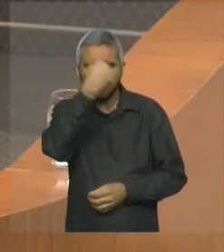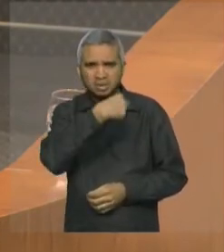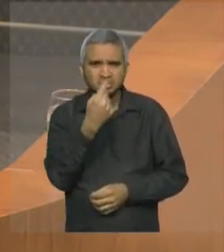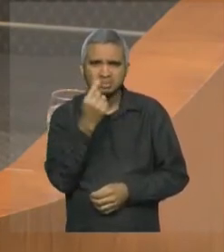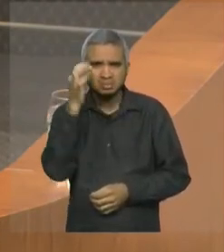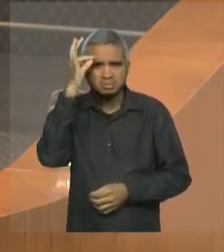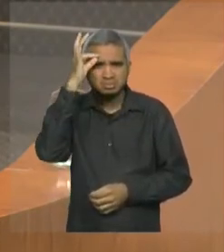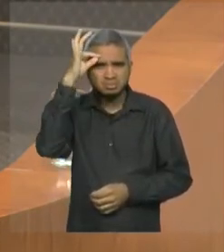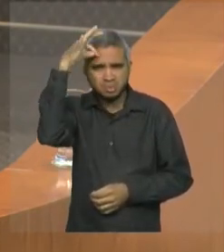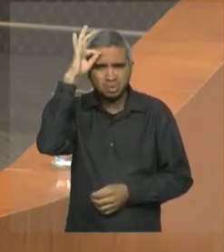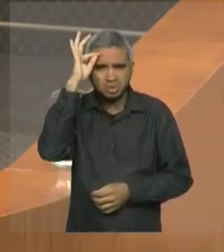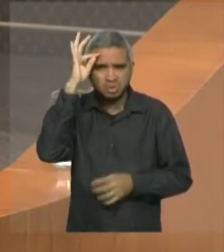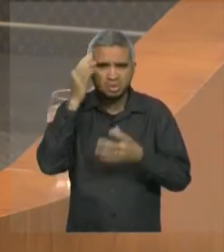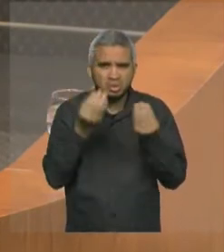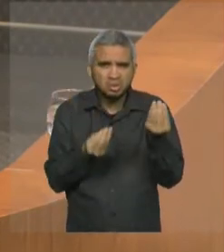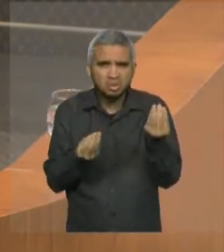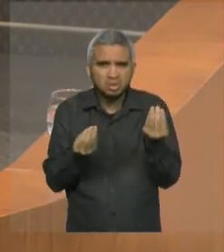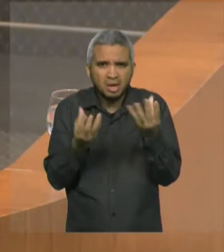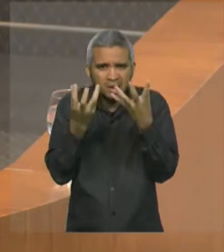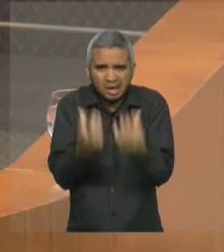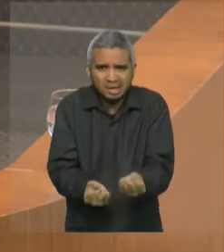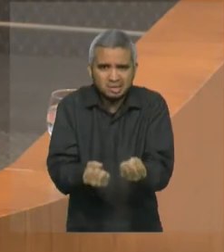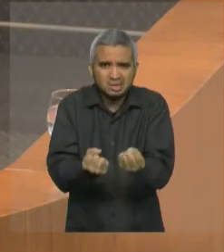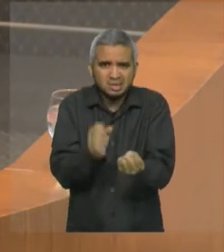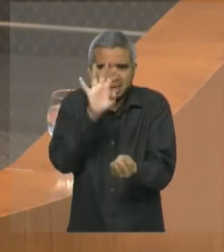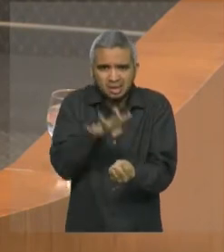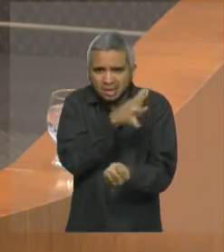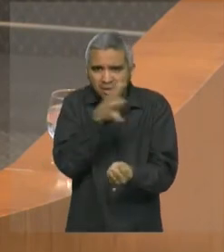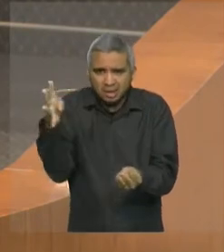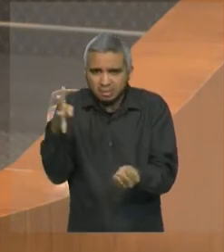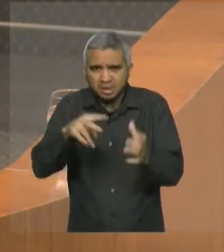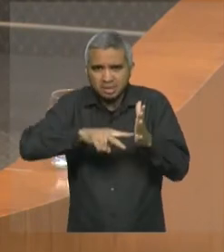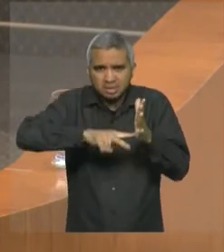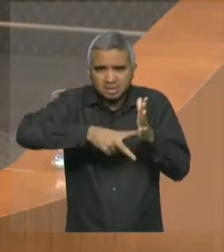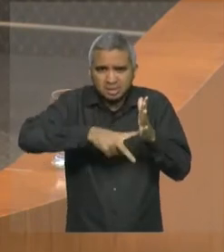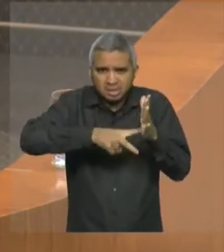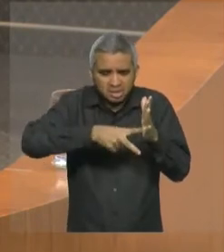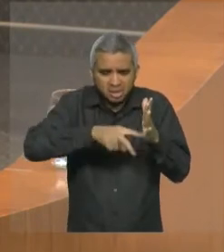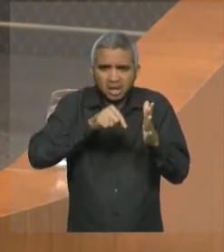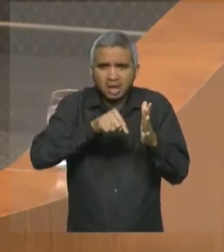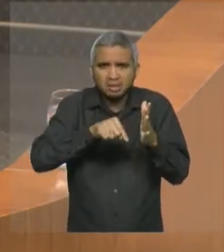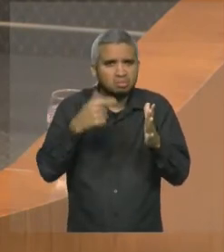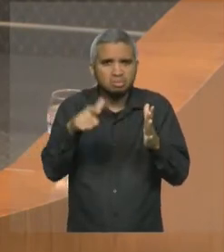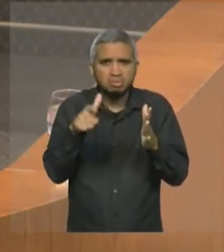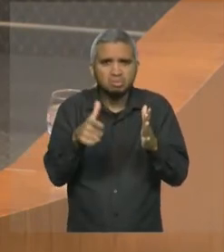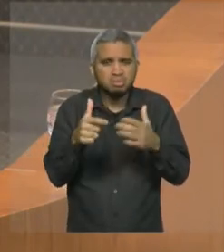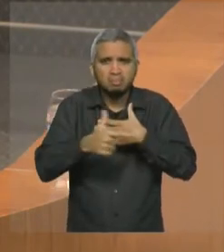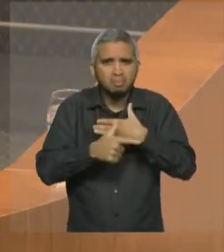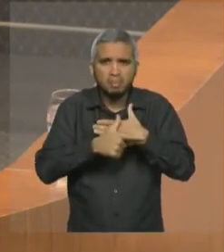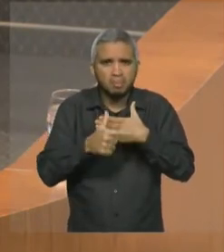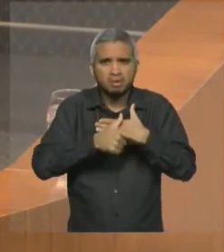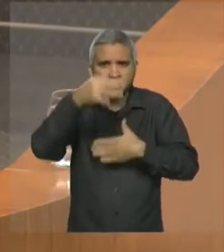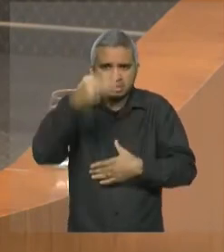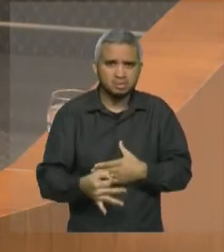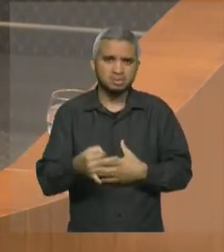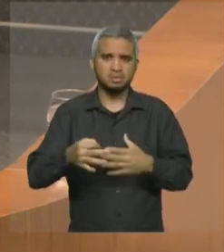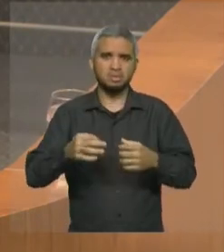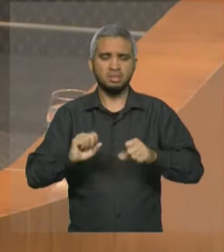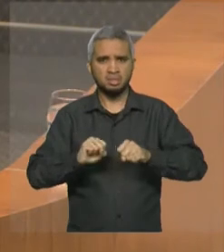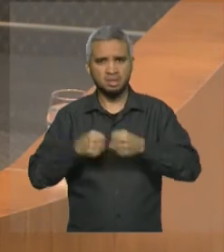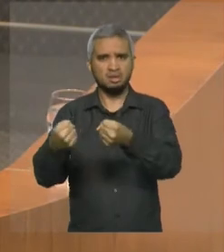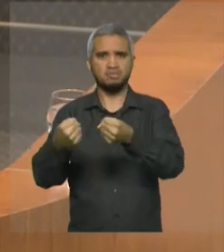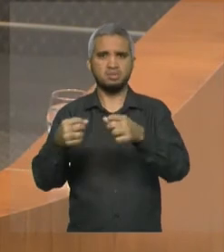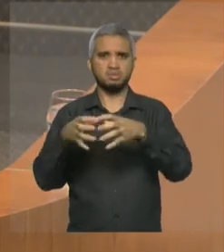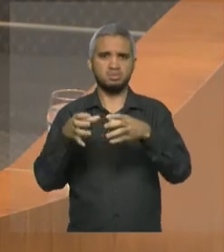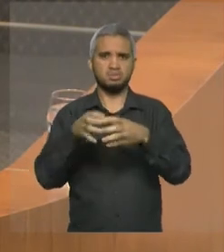sindicato que não tem coragem de fazer o enfrentamento das defesas dos seus próprios pares. Se recusa, se